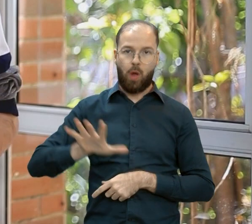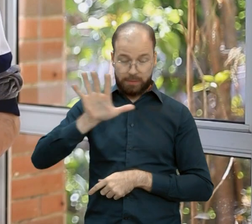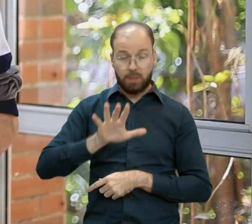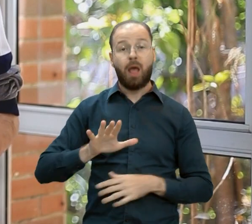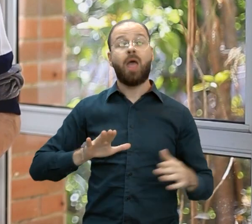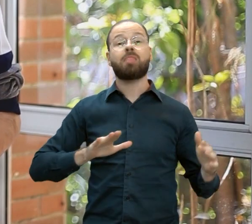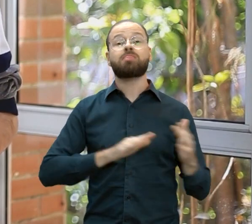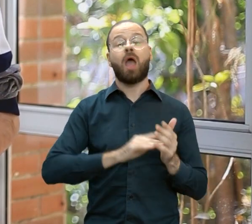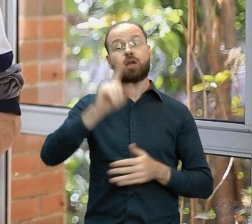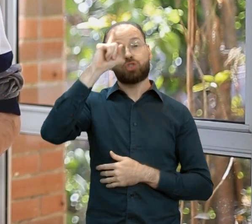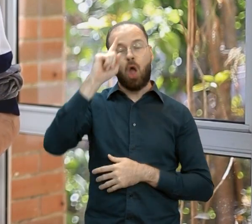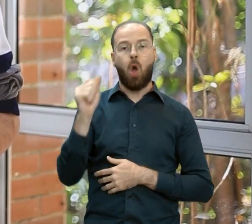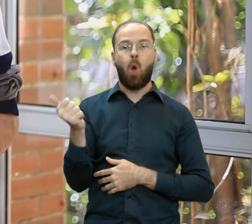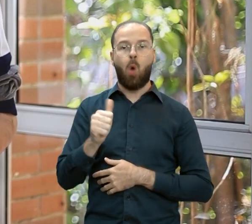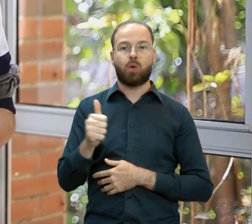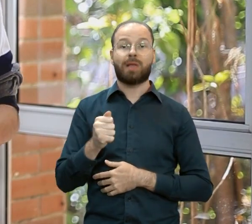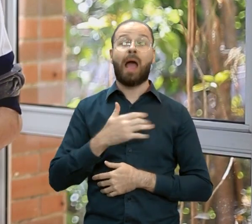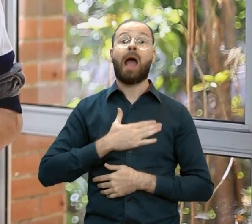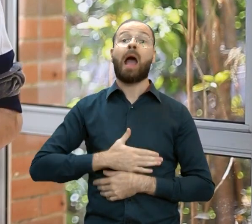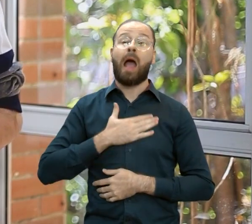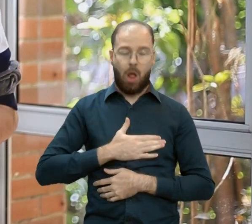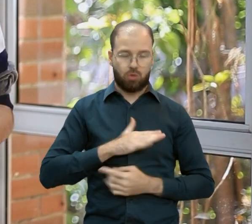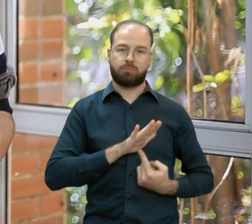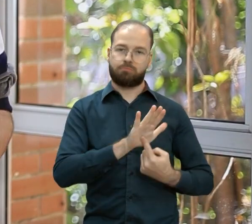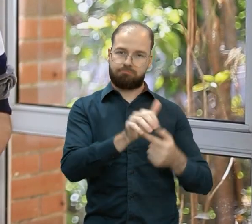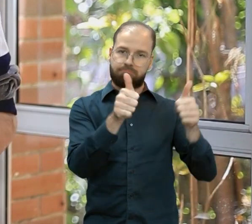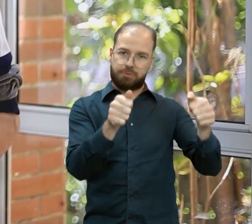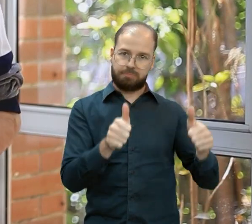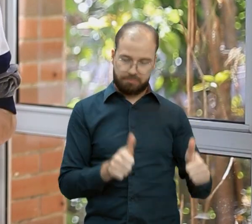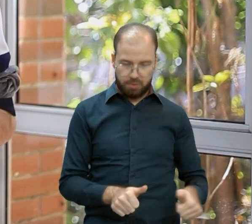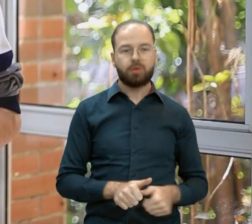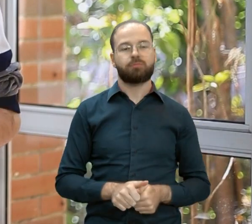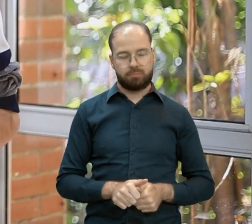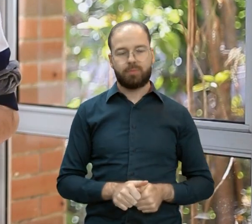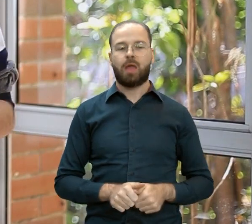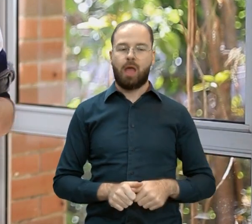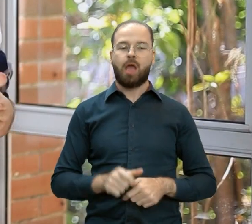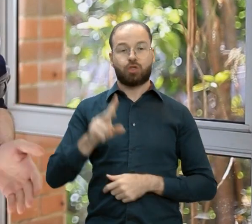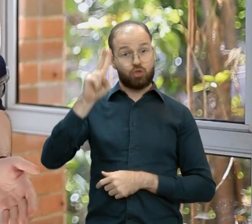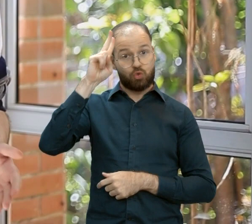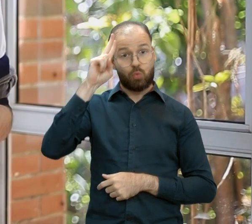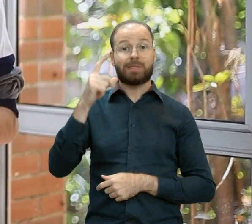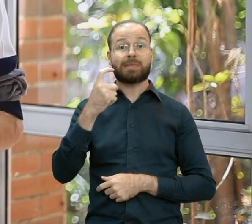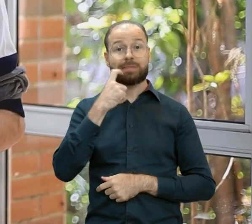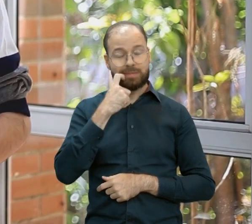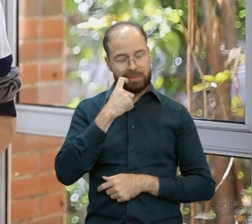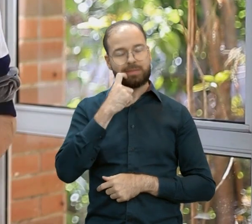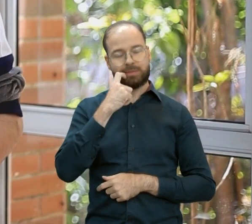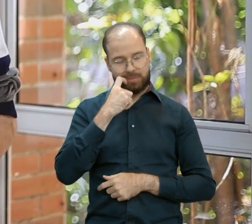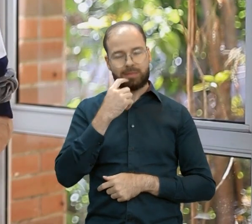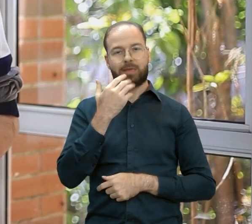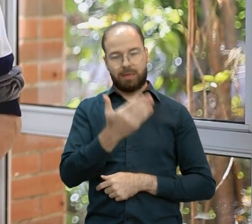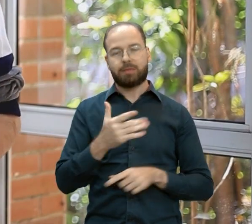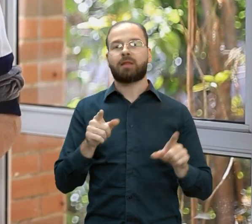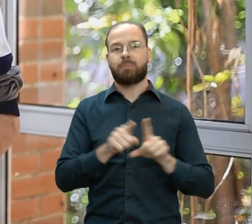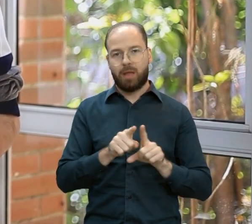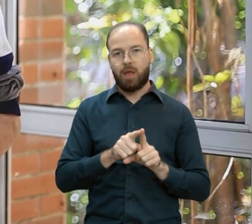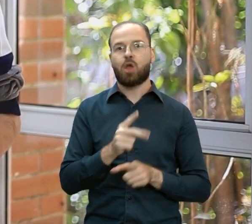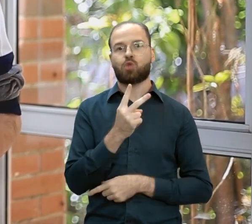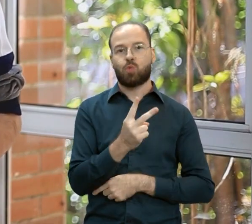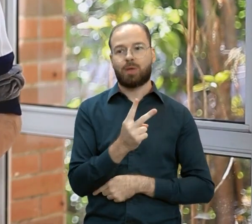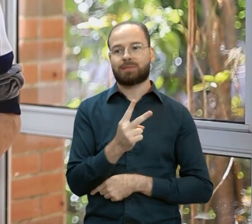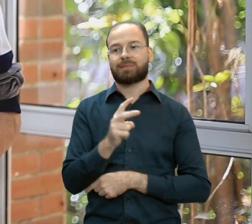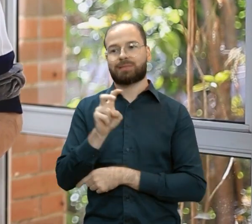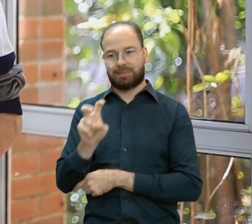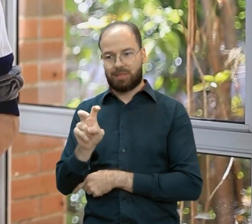de agosto, de segunda a sexta, das 9 da manhã ao meio-dia e também das 2 às 5 da tarde. Isso tudo